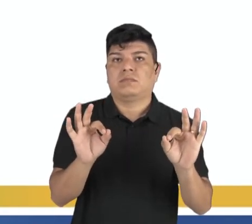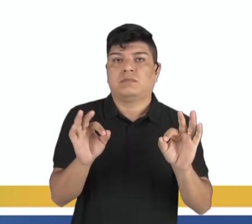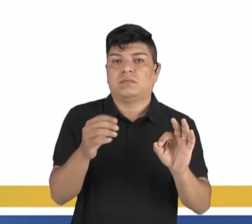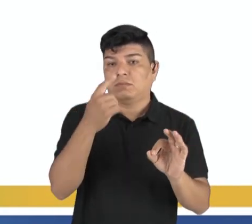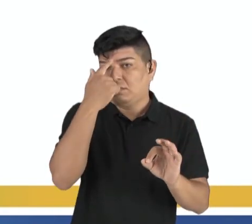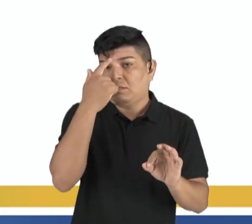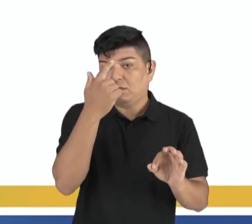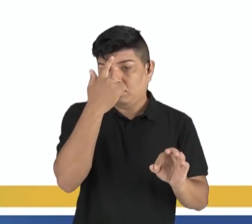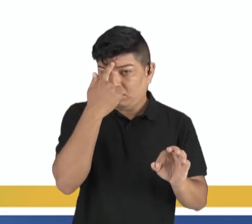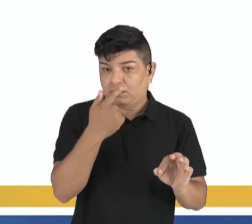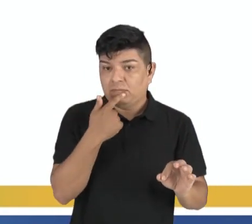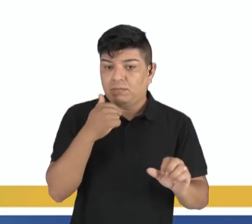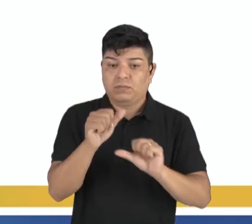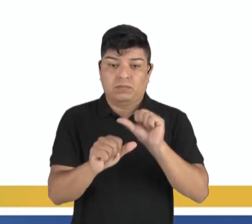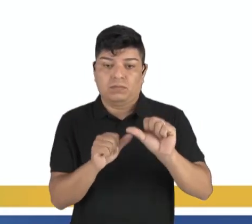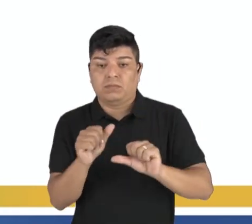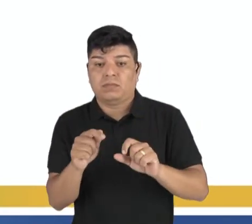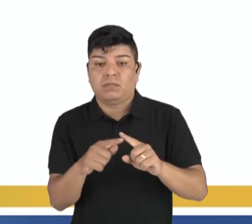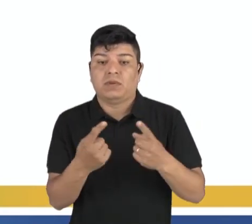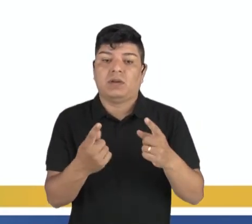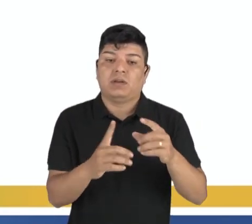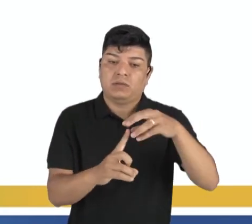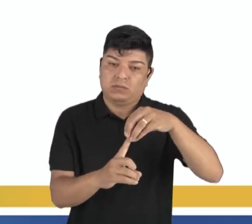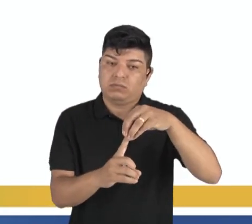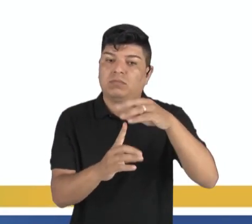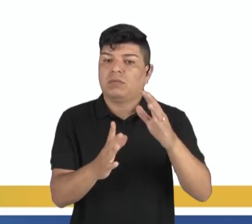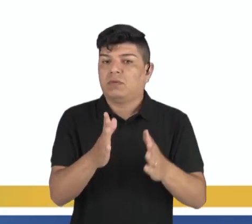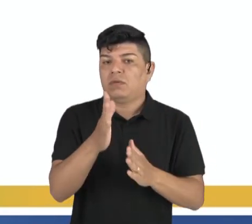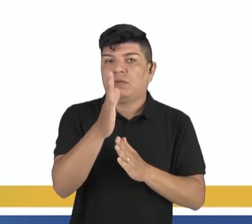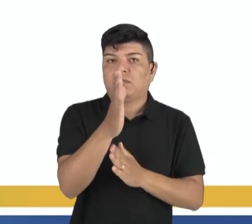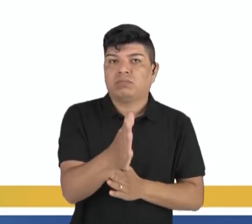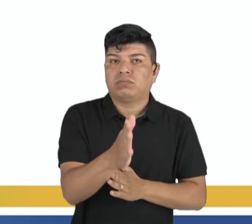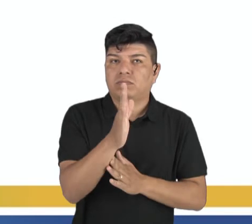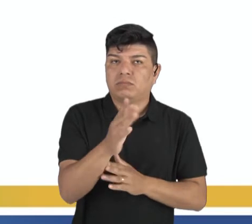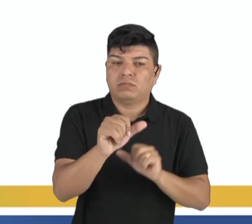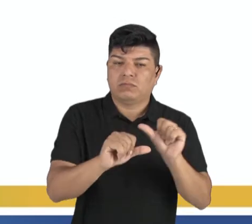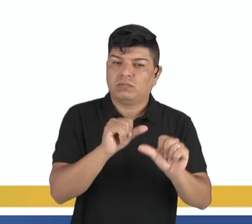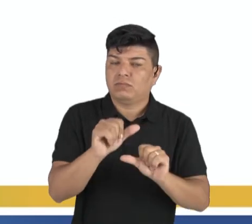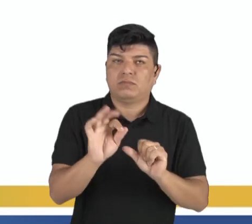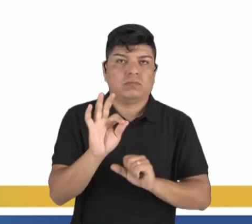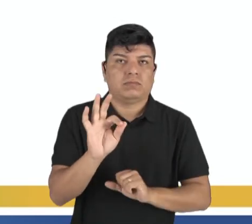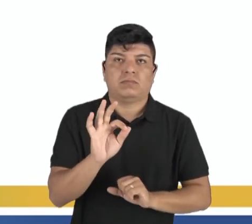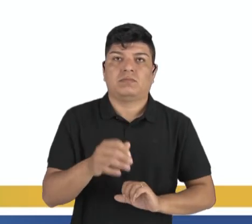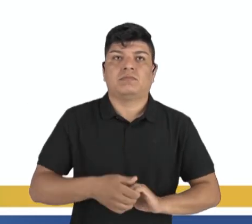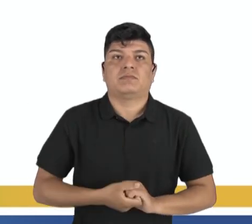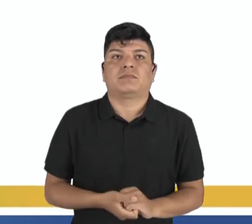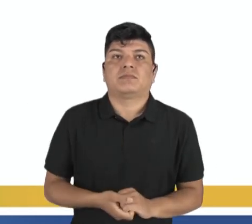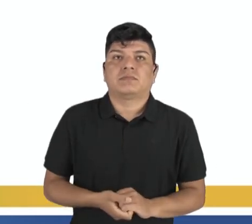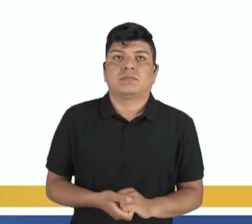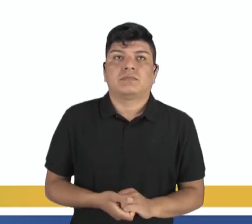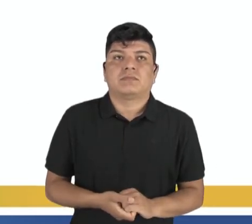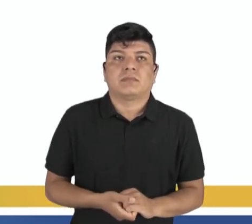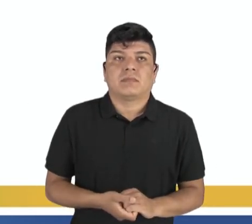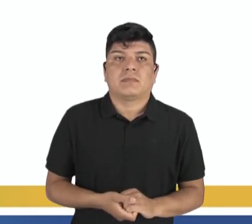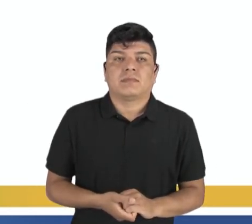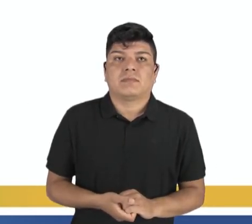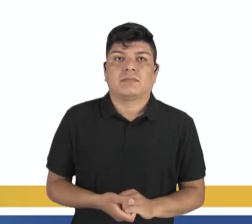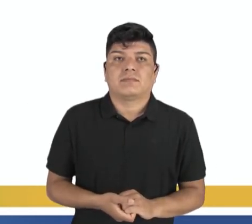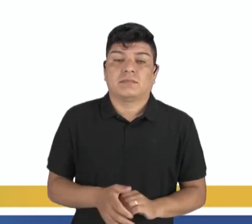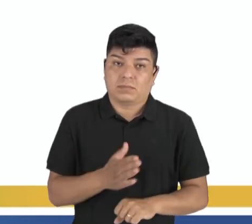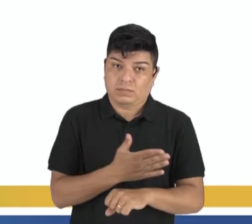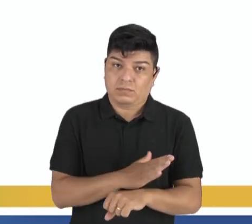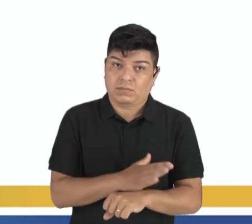girando a minha figura o meu centro de rotação ele se mantém fixo ele não vai não é mudar e não vai sair ali do lugar digamos assim bom